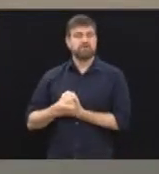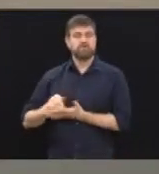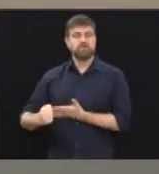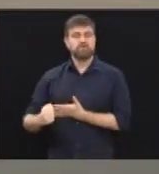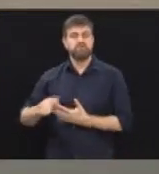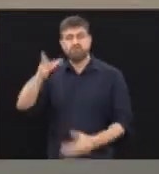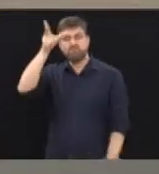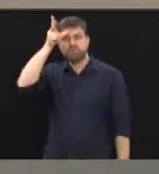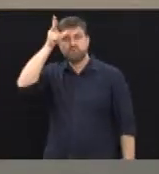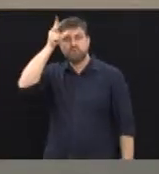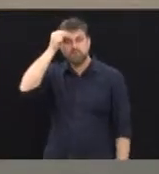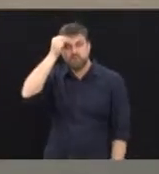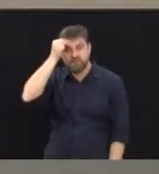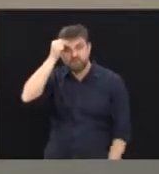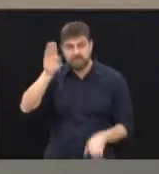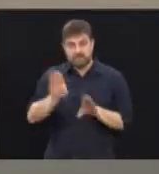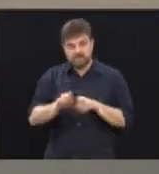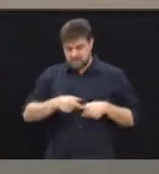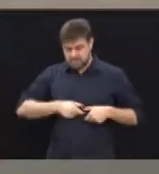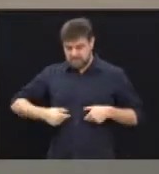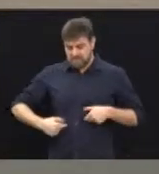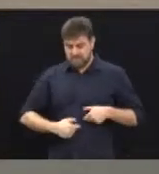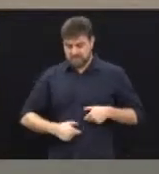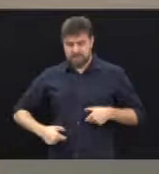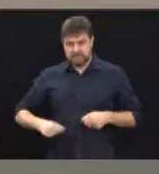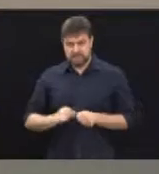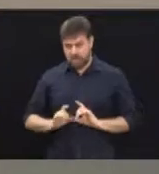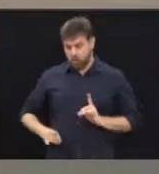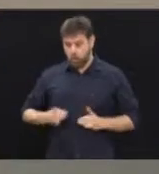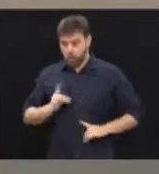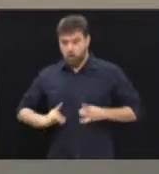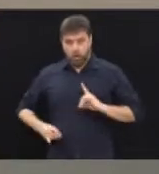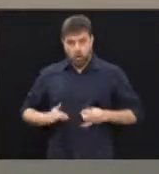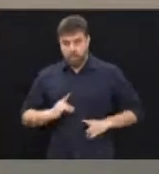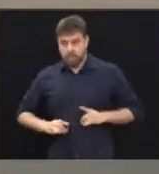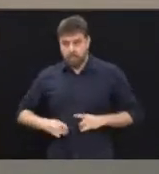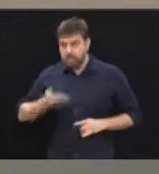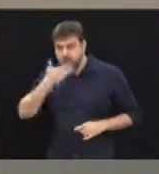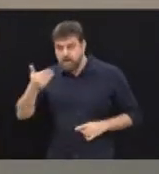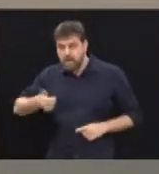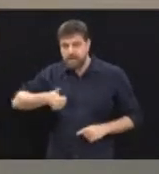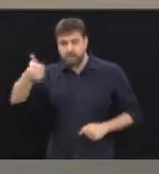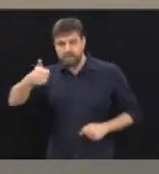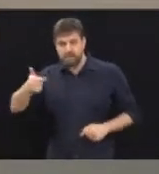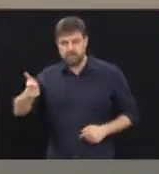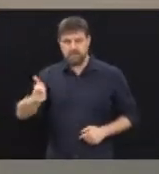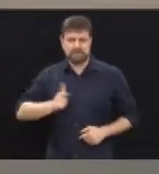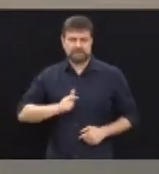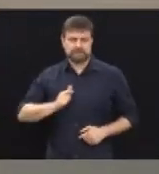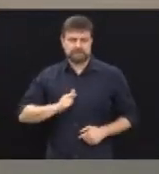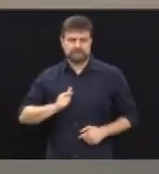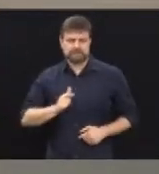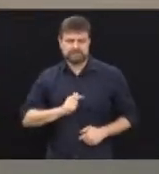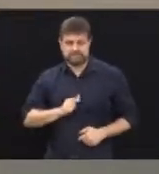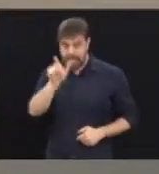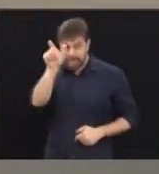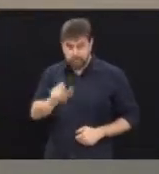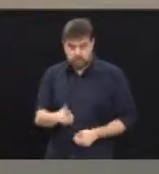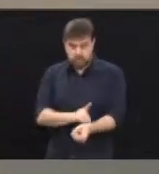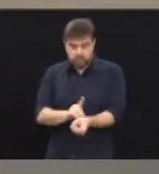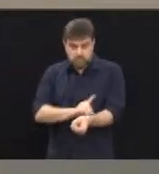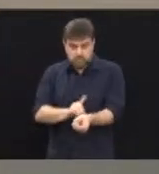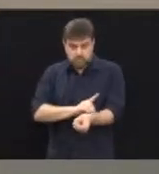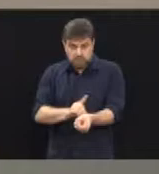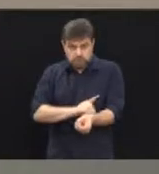alterações também no intestino também aumentam a produção de alguns hormônios e por isso que a gente tem uma melhora muito grande do diabetes